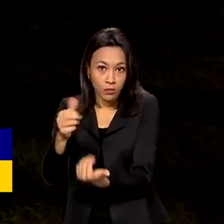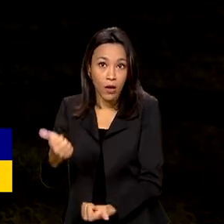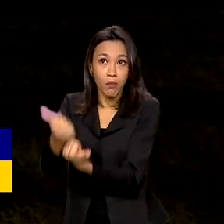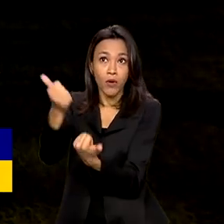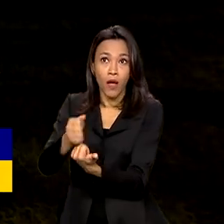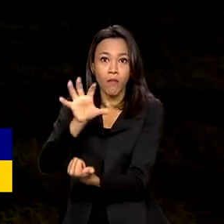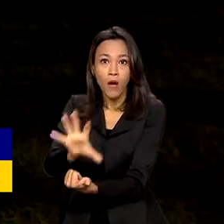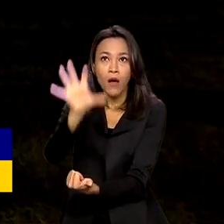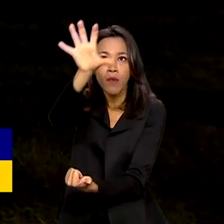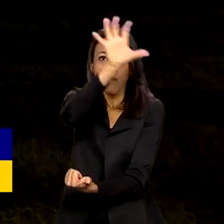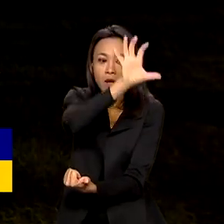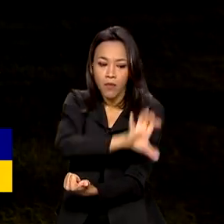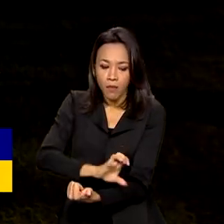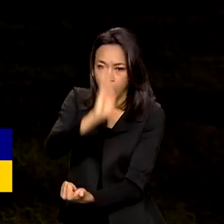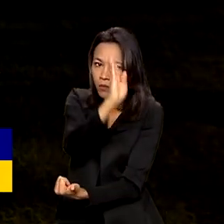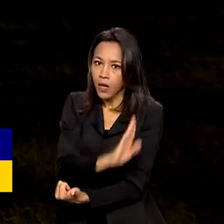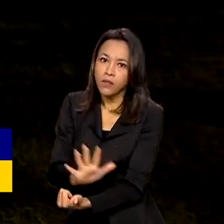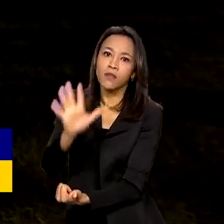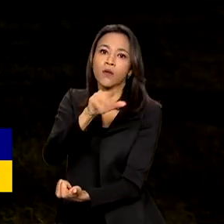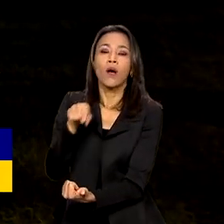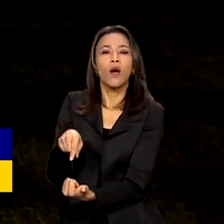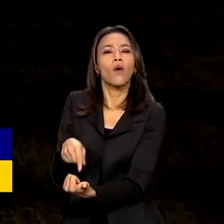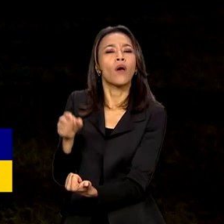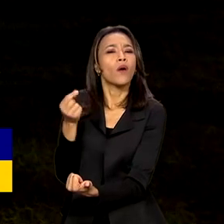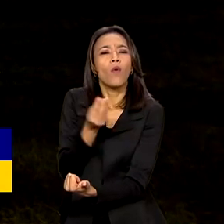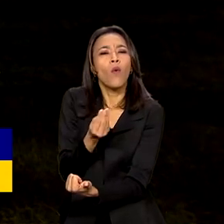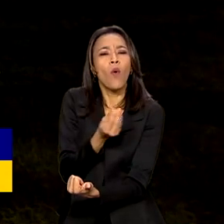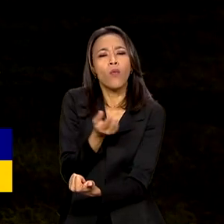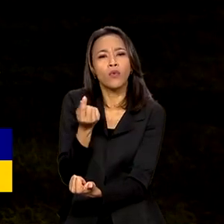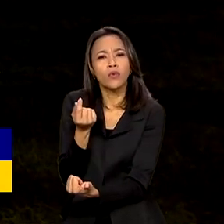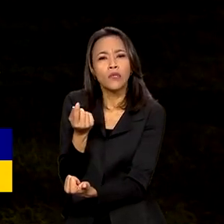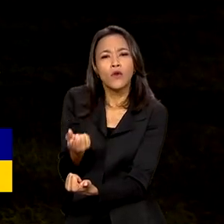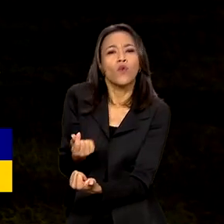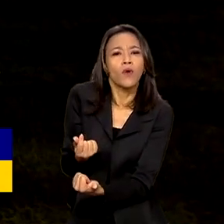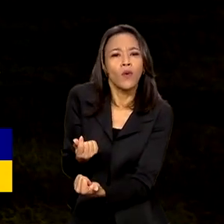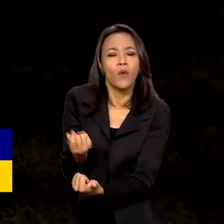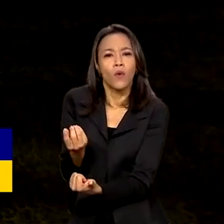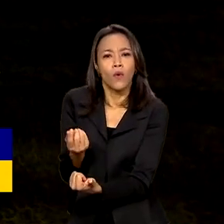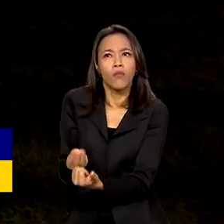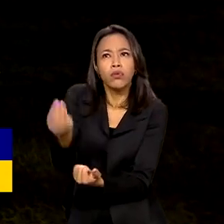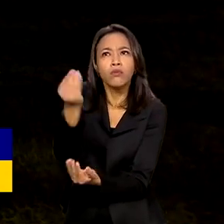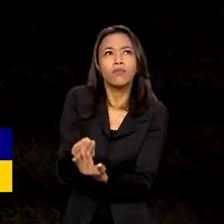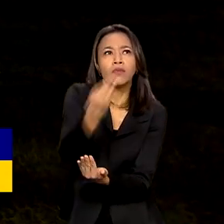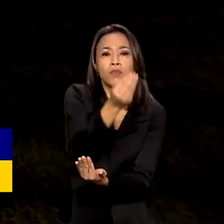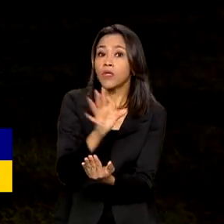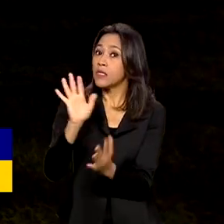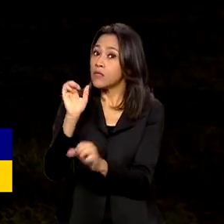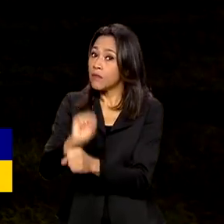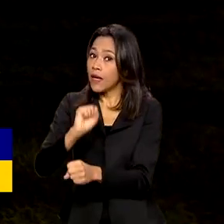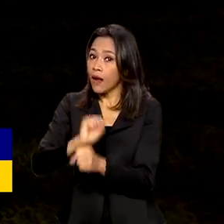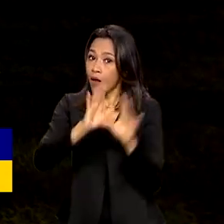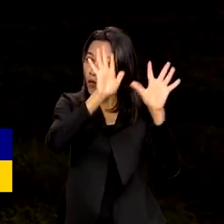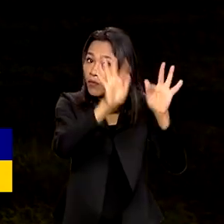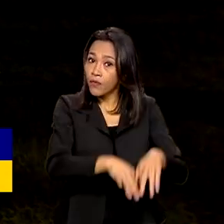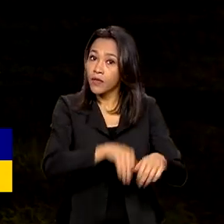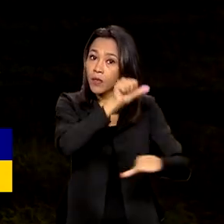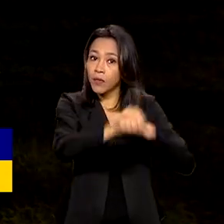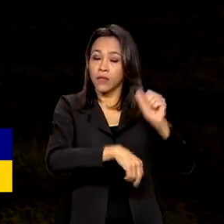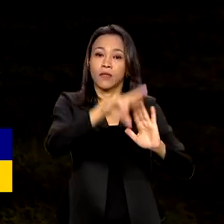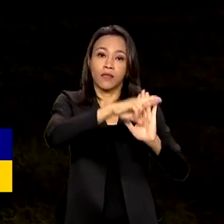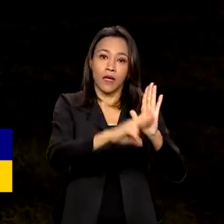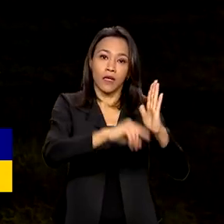critérios para a divisão dos recursos do fundo só serão definidos após a conclusão da reforma tributária